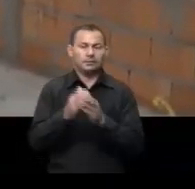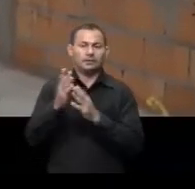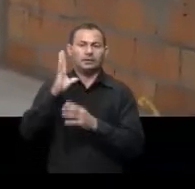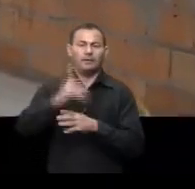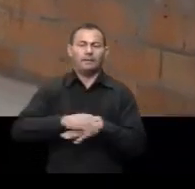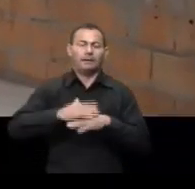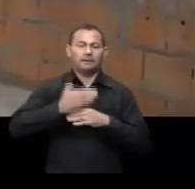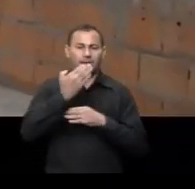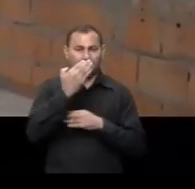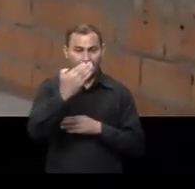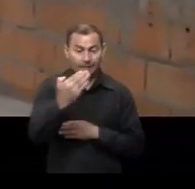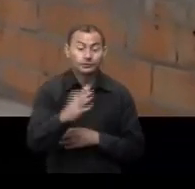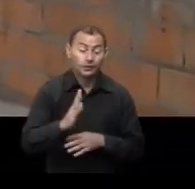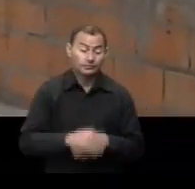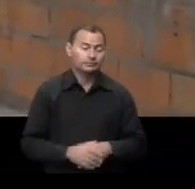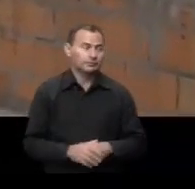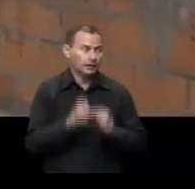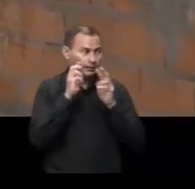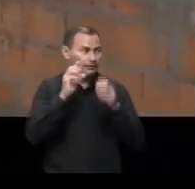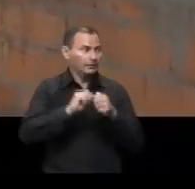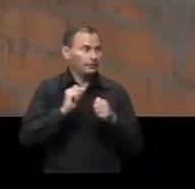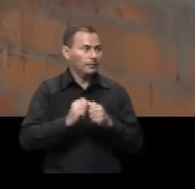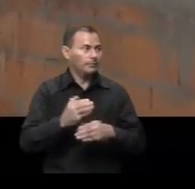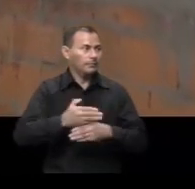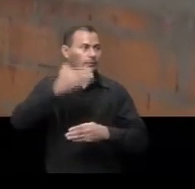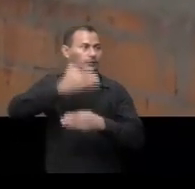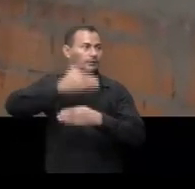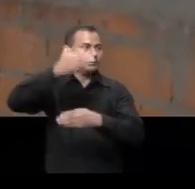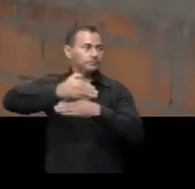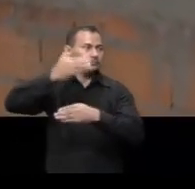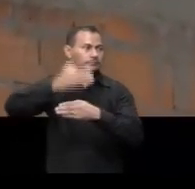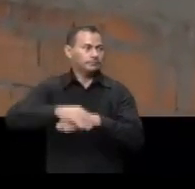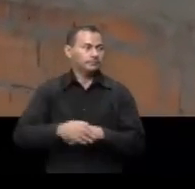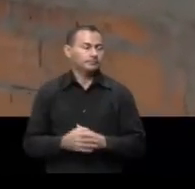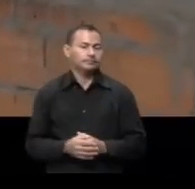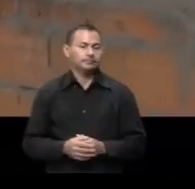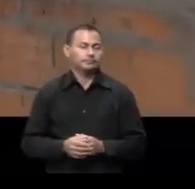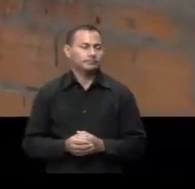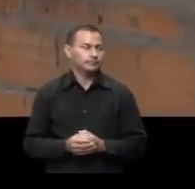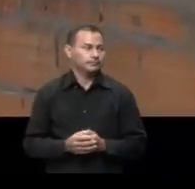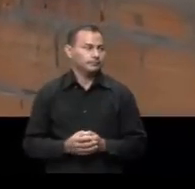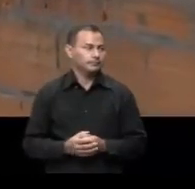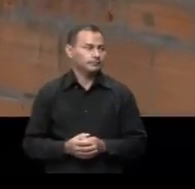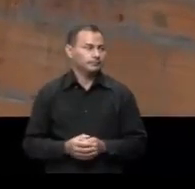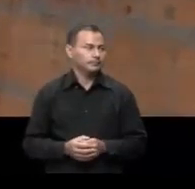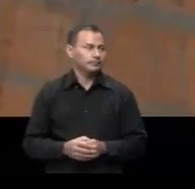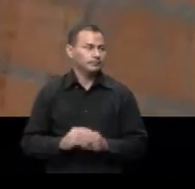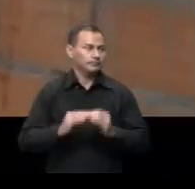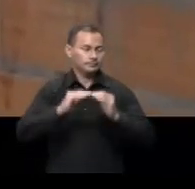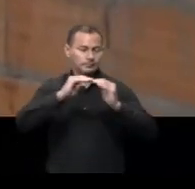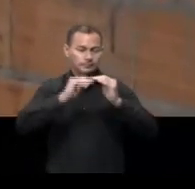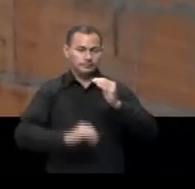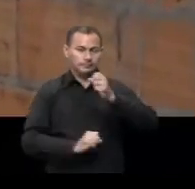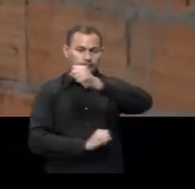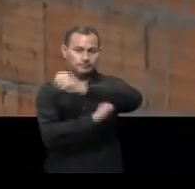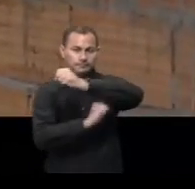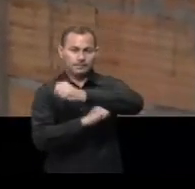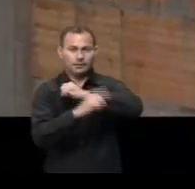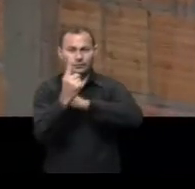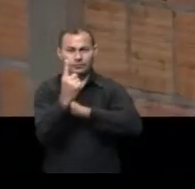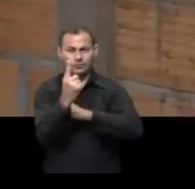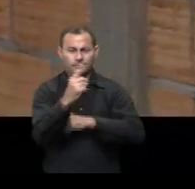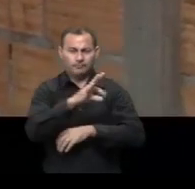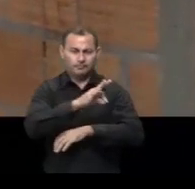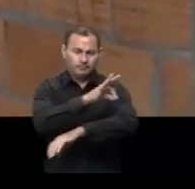que já está mais adiantada, a gente vê que ele fez um murinho de contenção né? Então ele desceu um pilar a cada 1 metro,